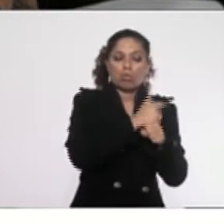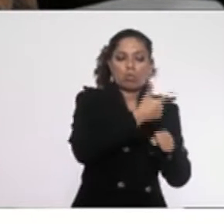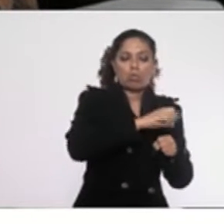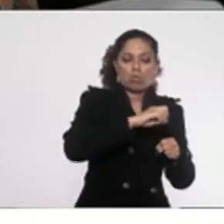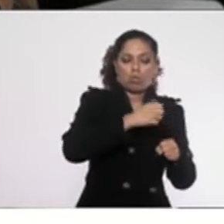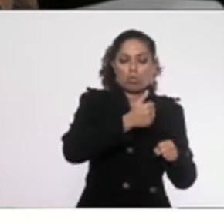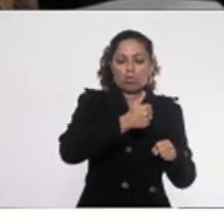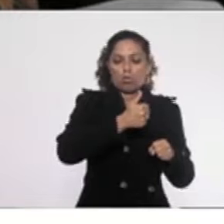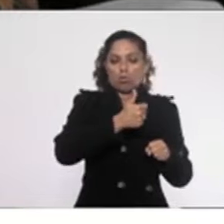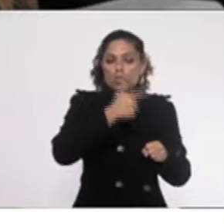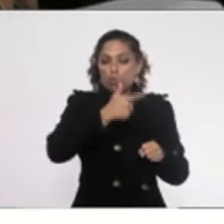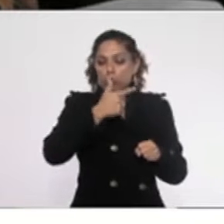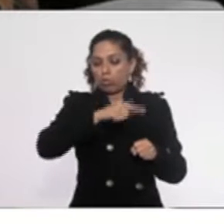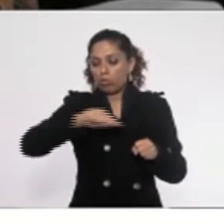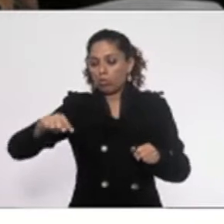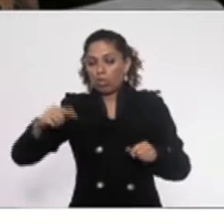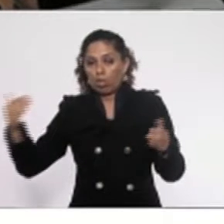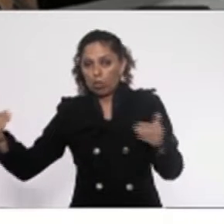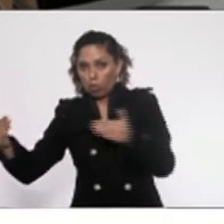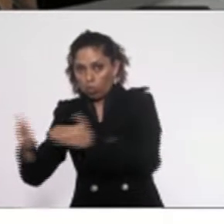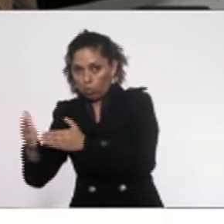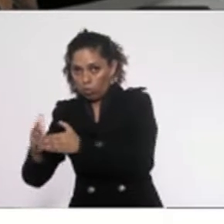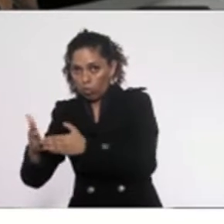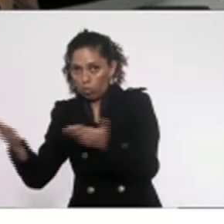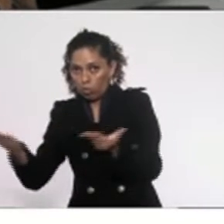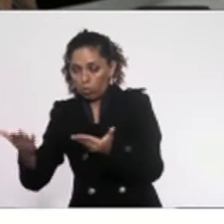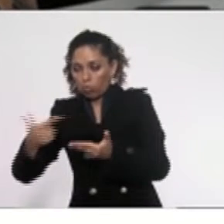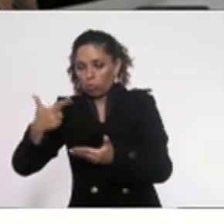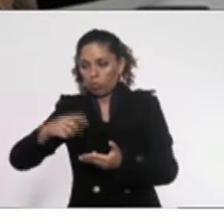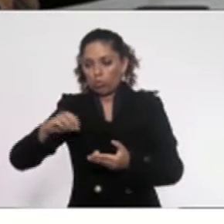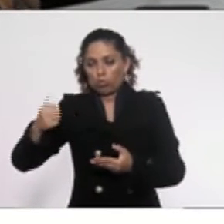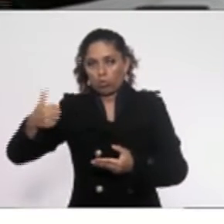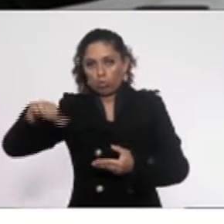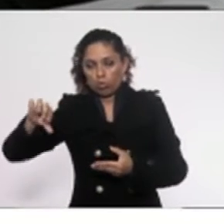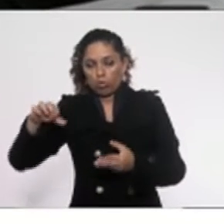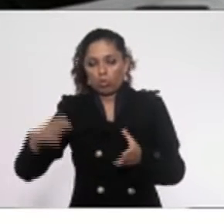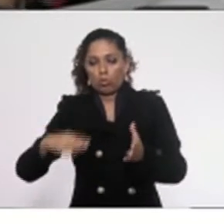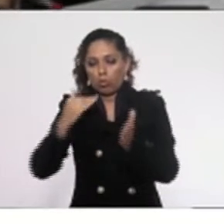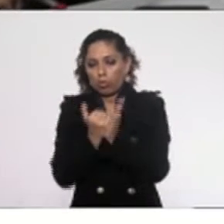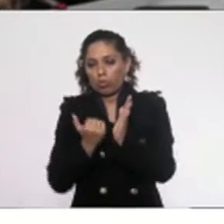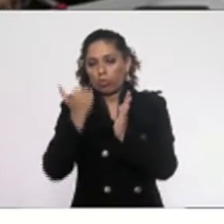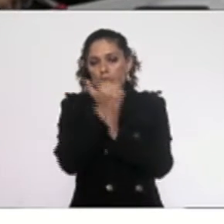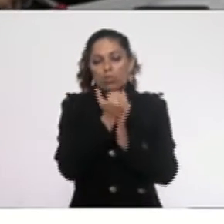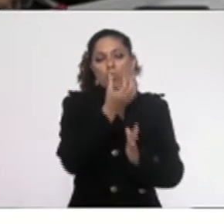ano de 2019, nós tivemos um aumento de